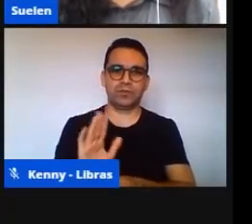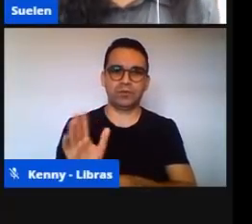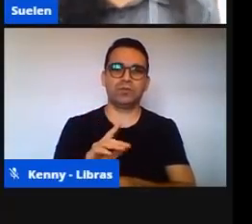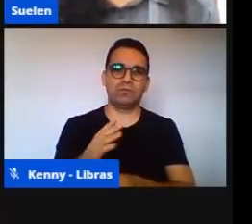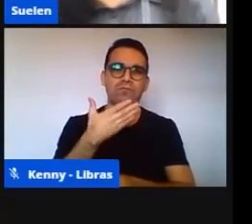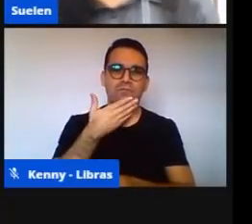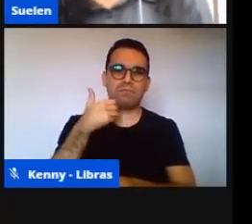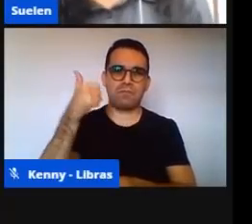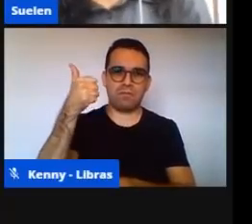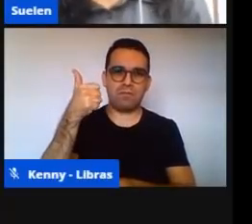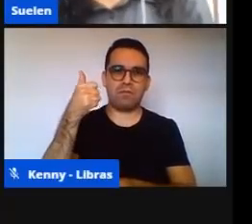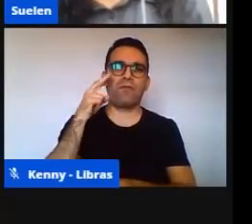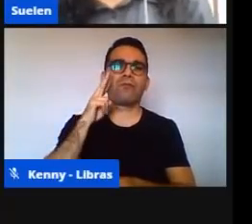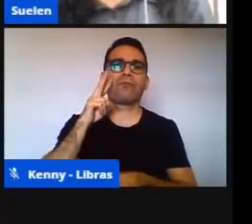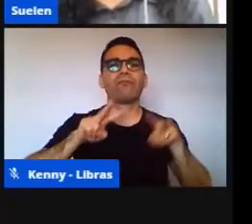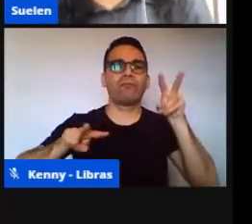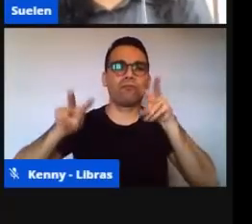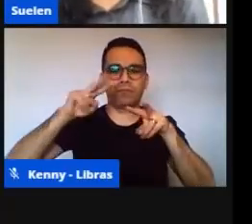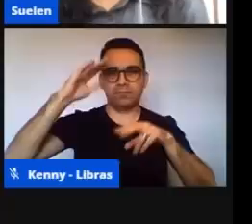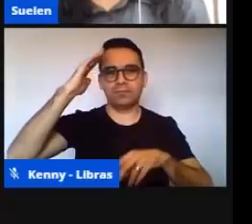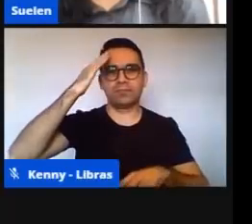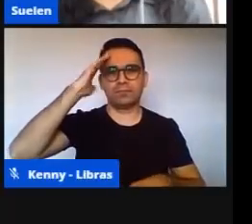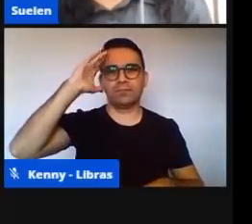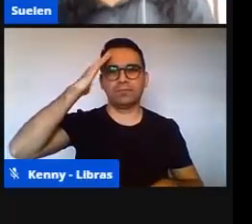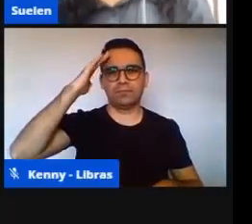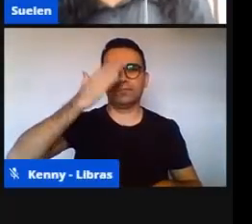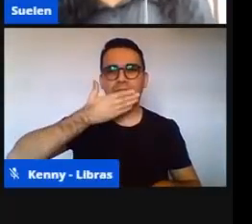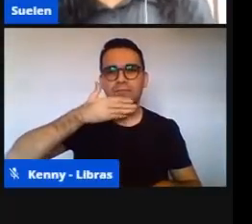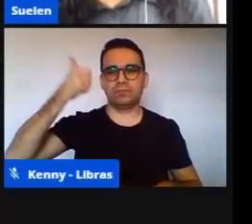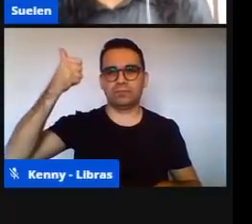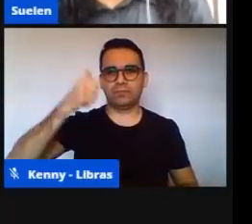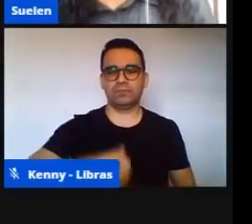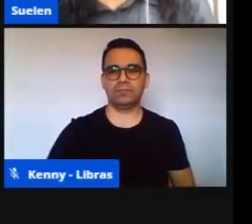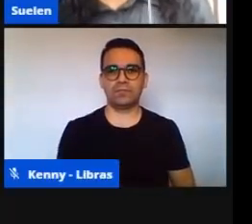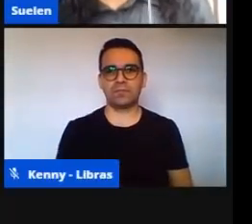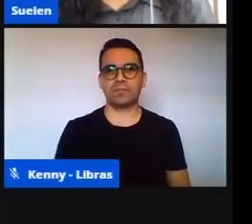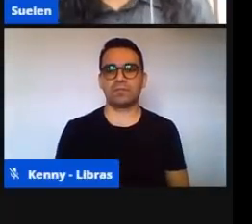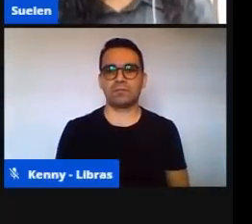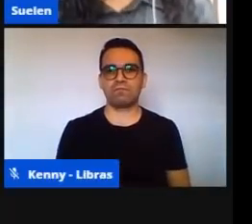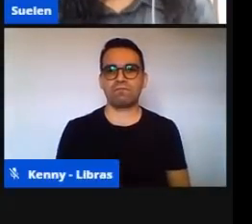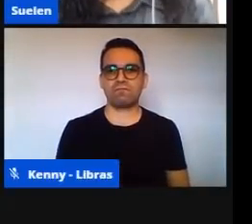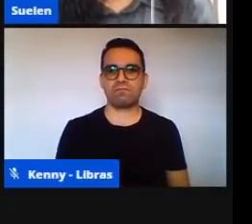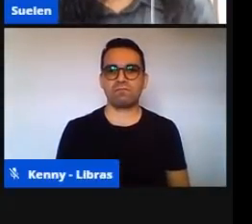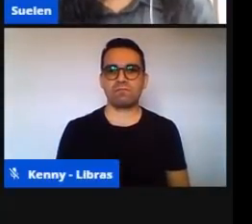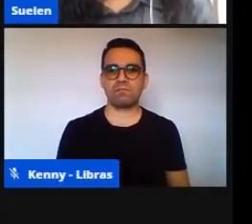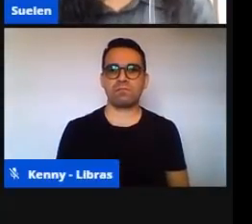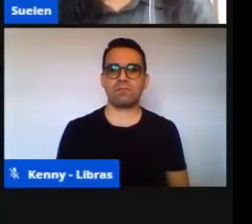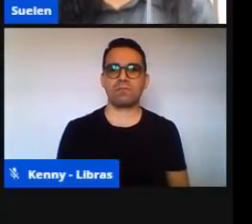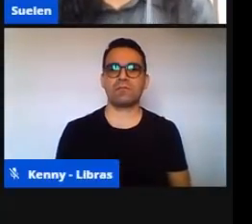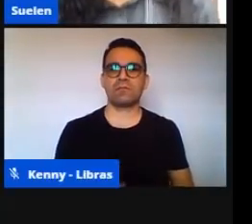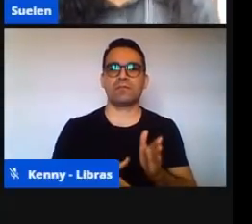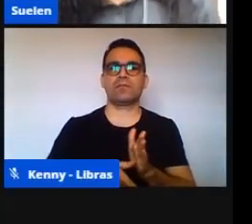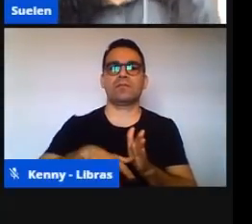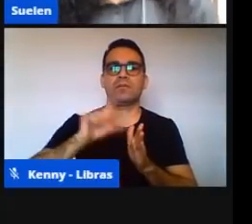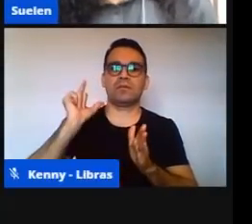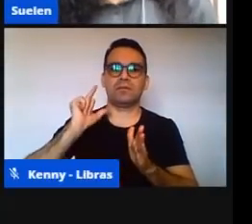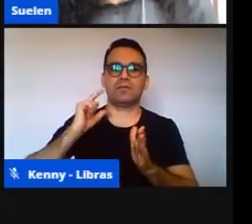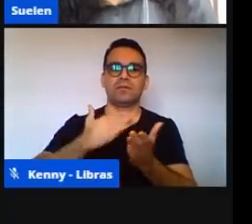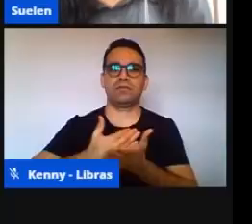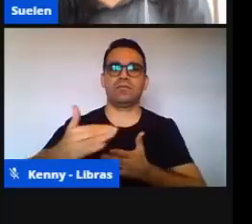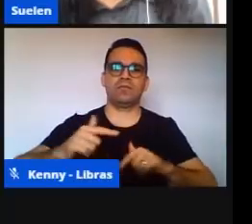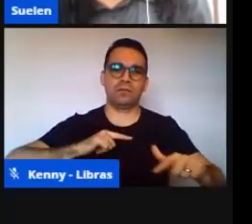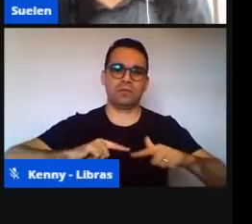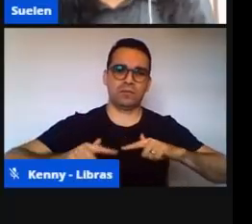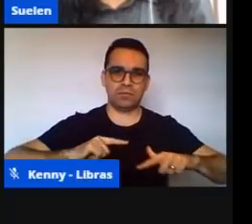E quando que a gente deve fazer essa higienização das mãos? Sempre antes de iniciar o serviço,